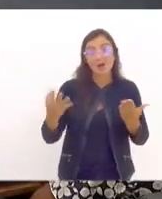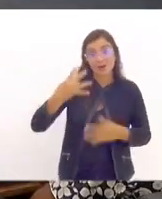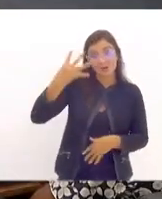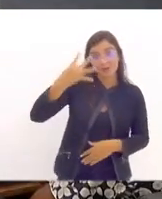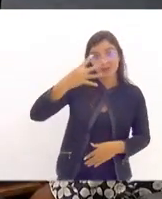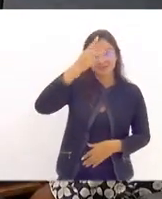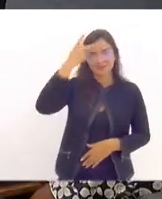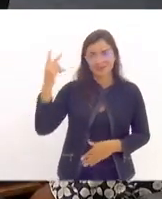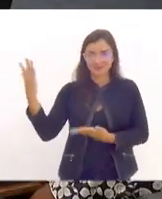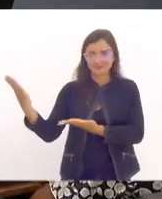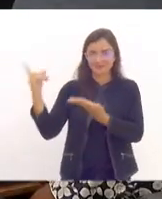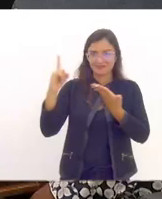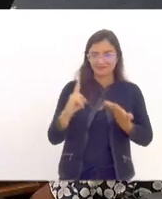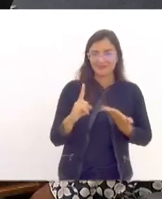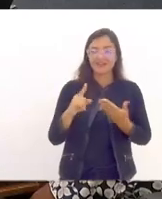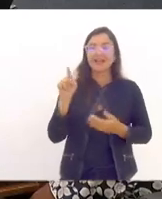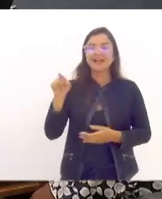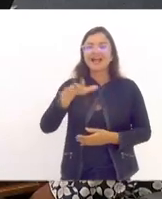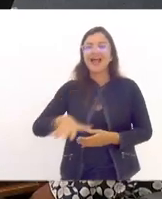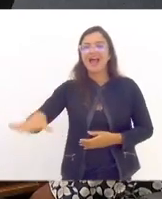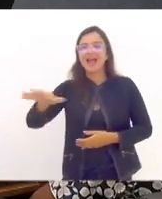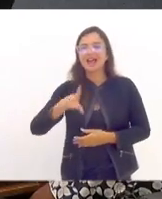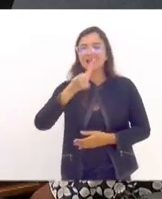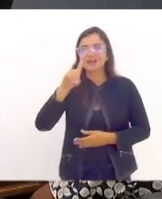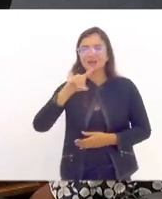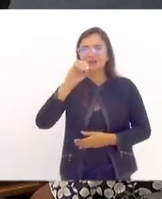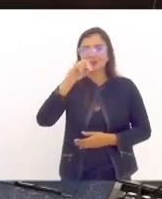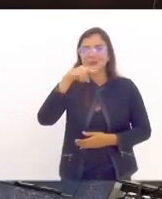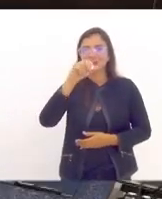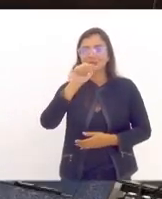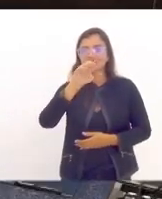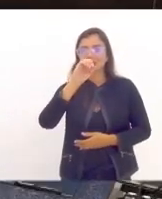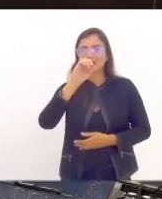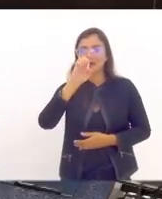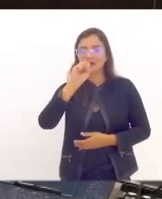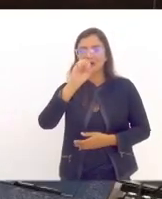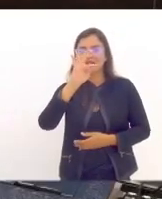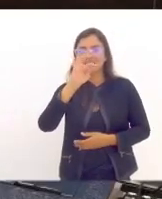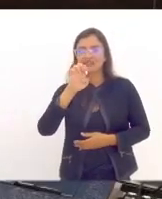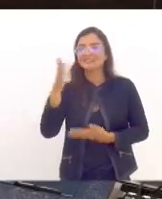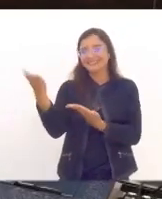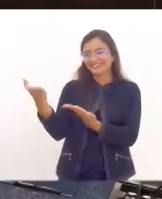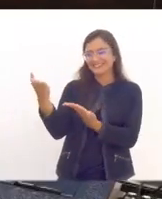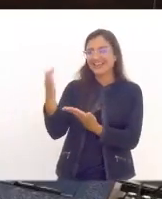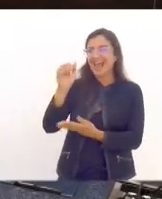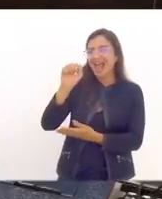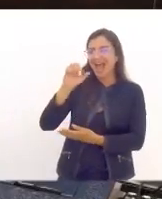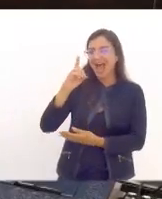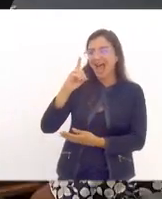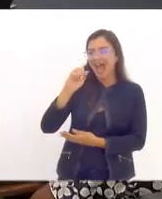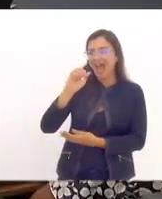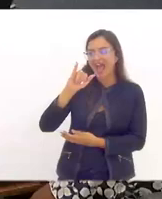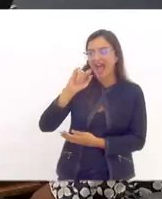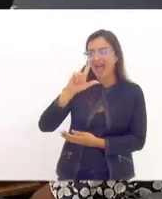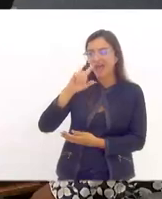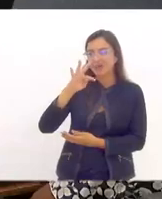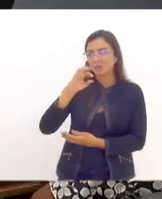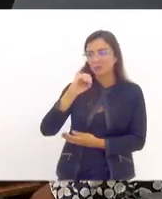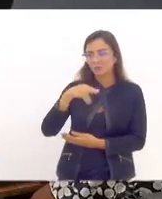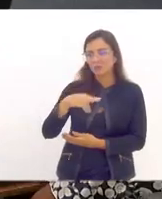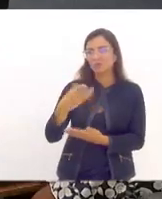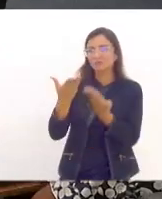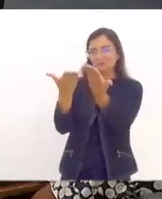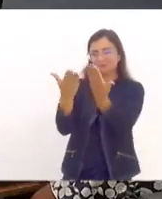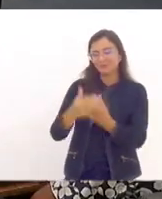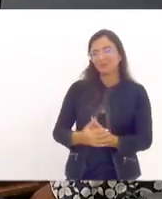convidado lá da nossa área lá da Zona Oeste querido amigo Adailton Medeiros do ponto Cine manda ver vou até chegar pro lado